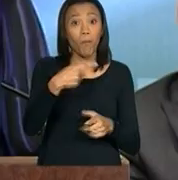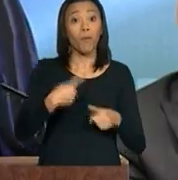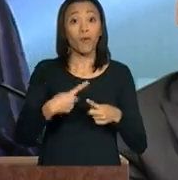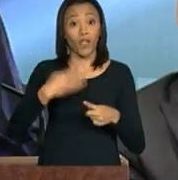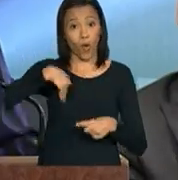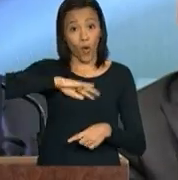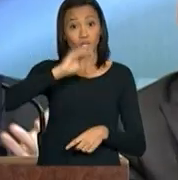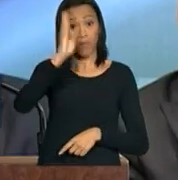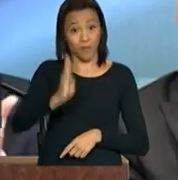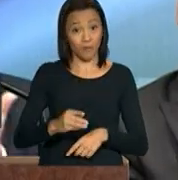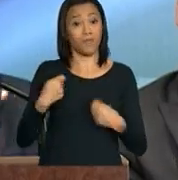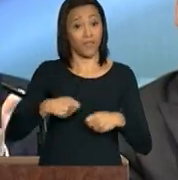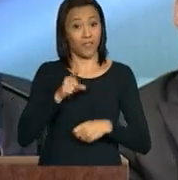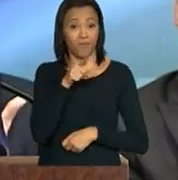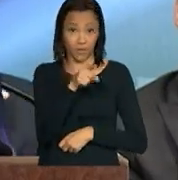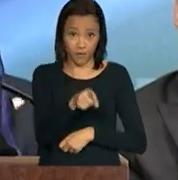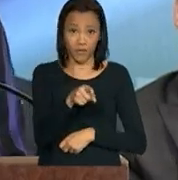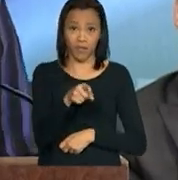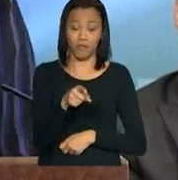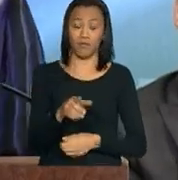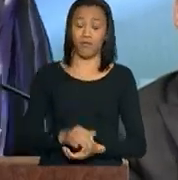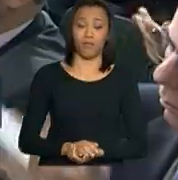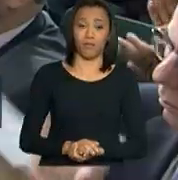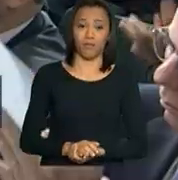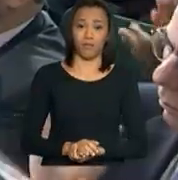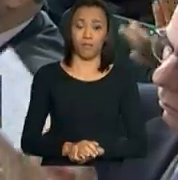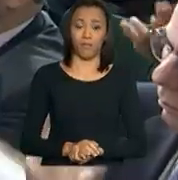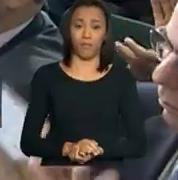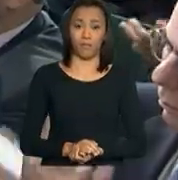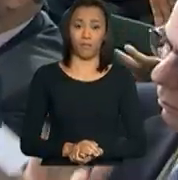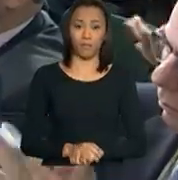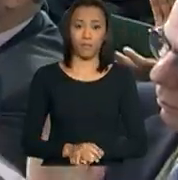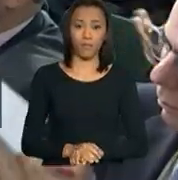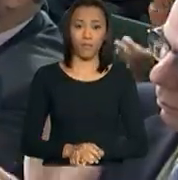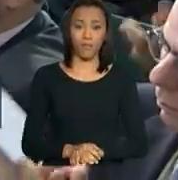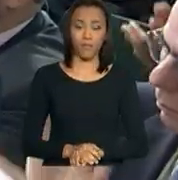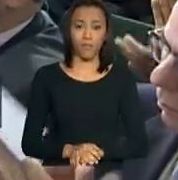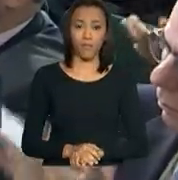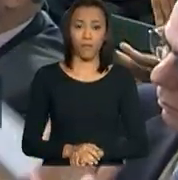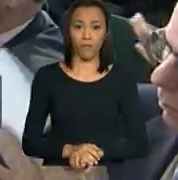você eu espero